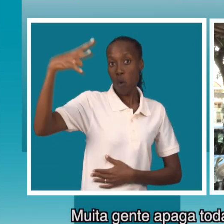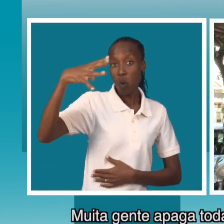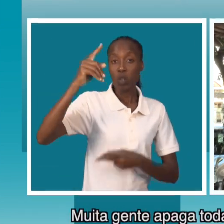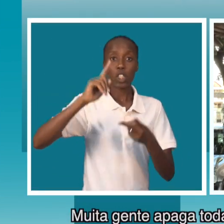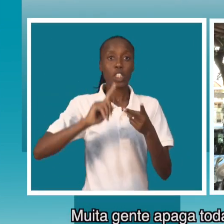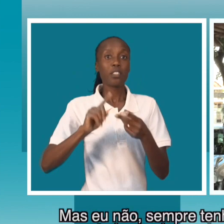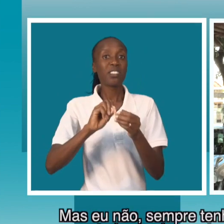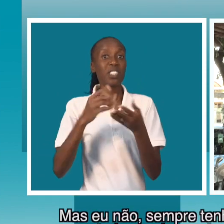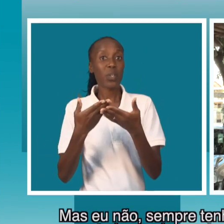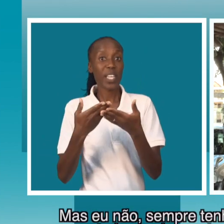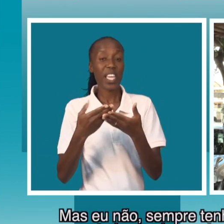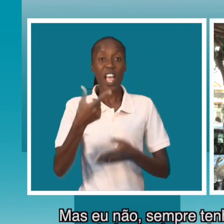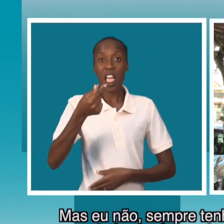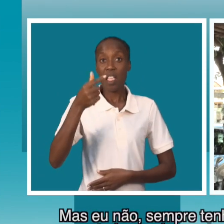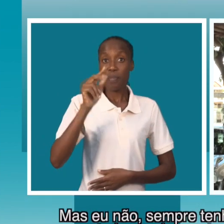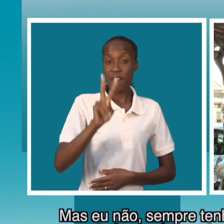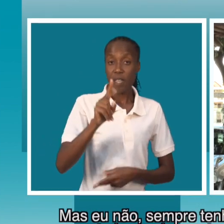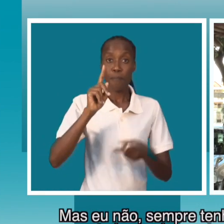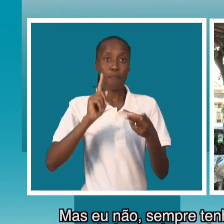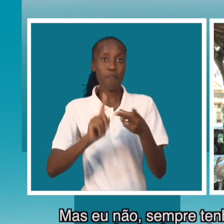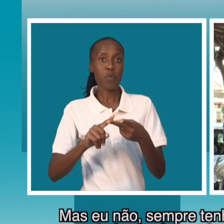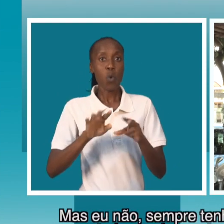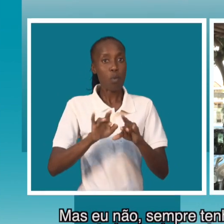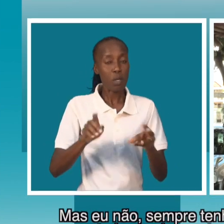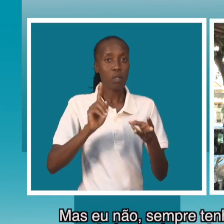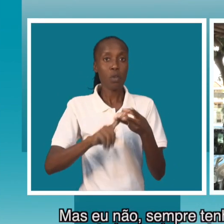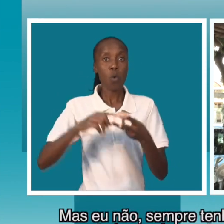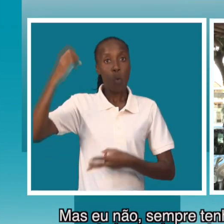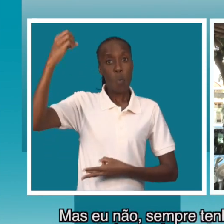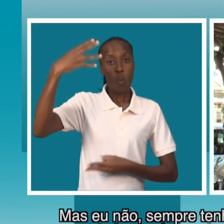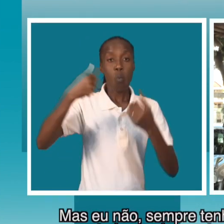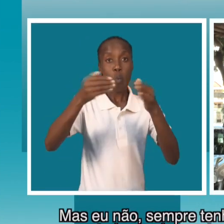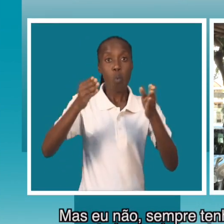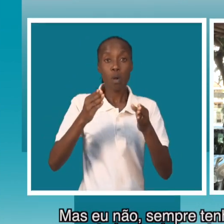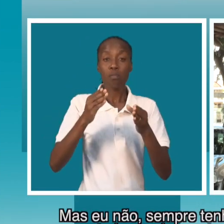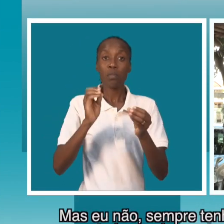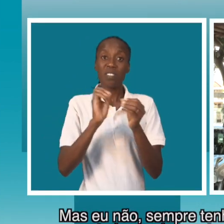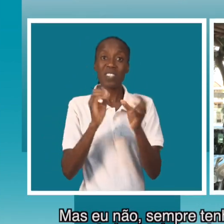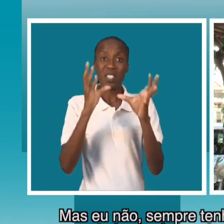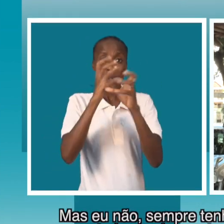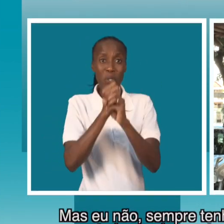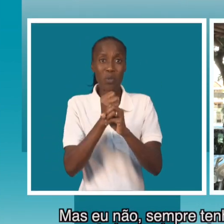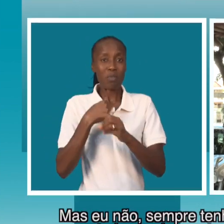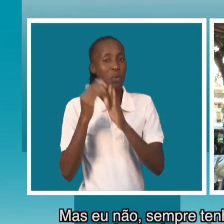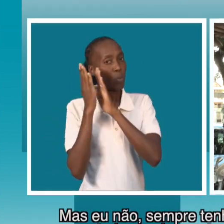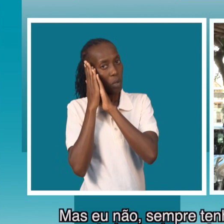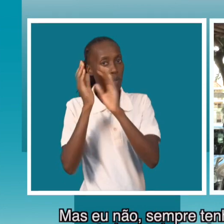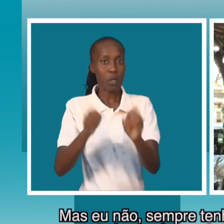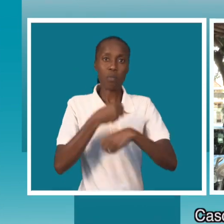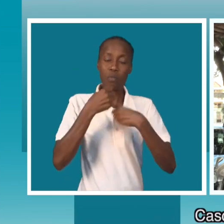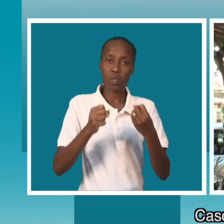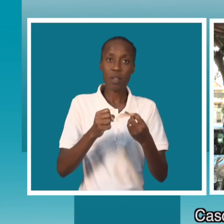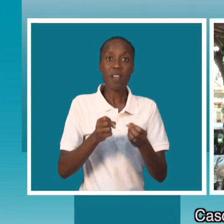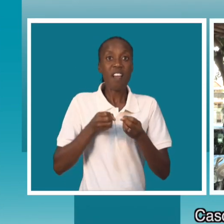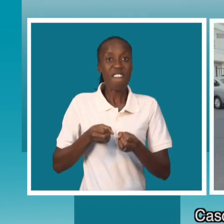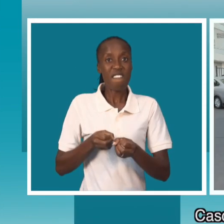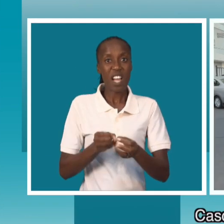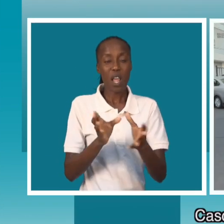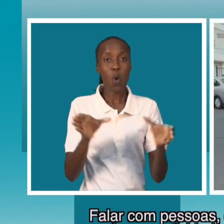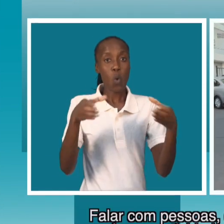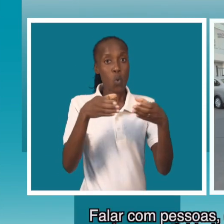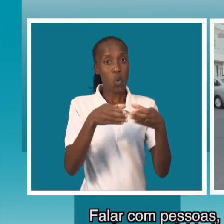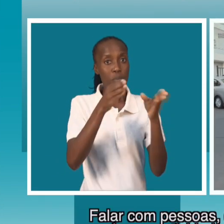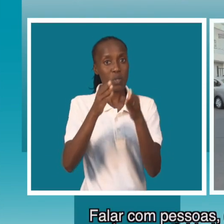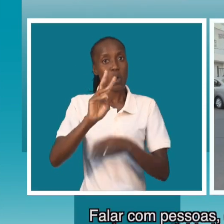eu não. Sempre tem que ter uma luz, seja do televisor, do computador, ou mesmo a luz do quarto, tem que estar acesa para poder dormir. Caso não, eu não durmo.